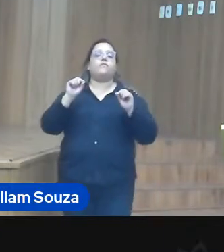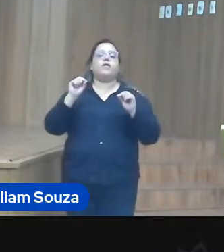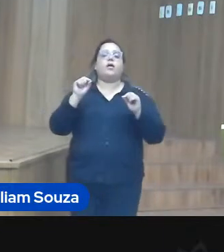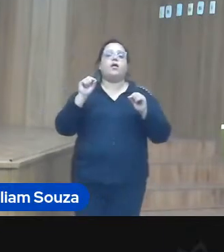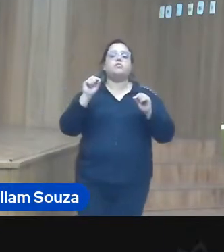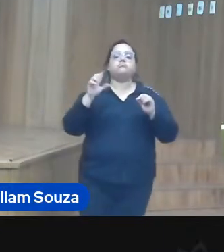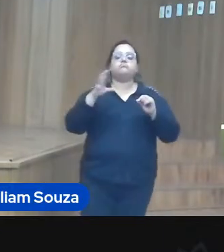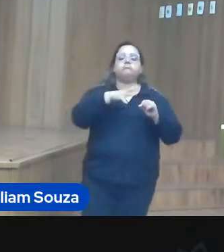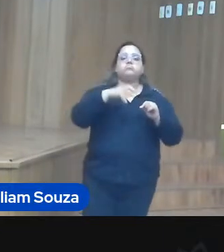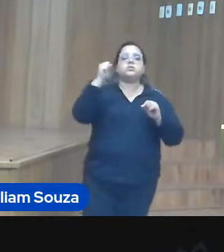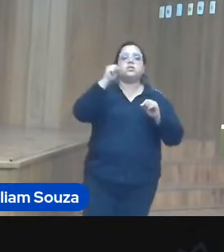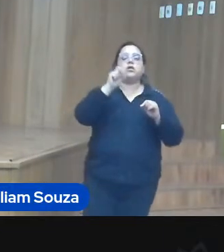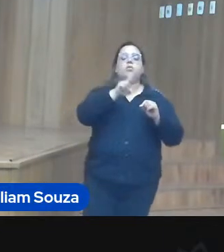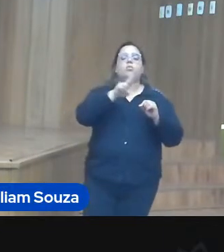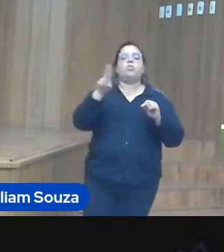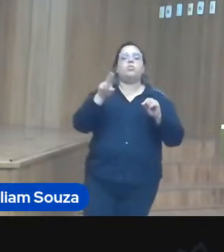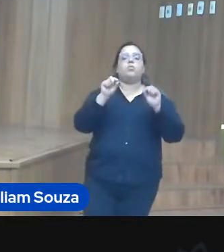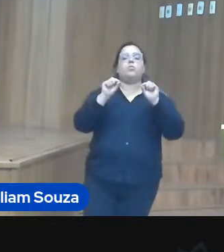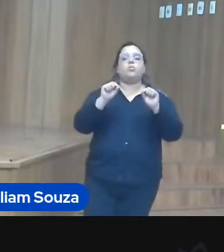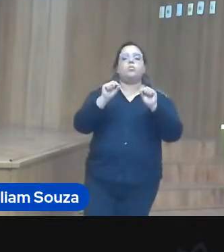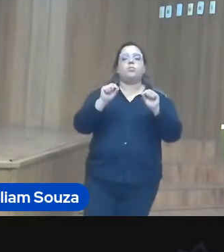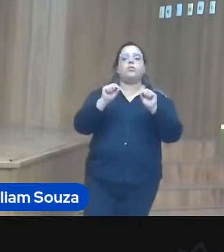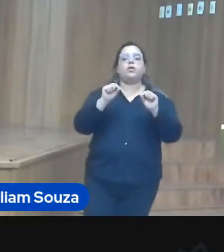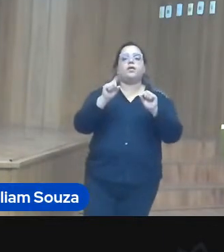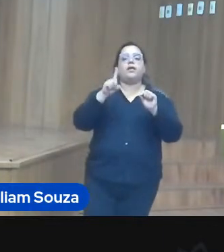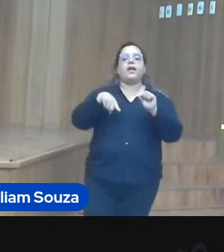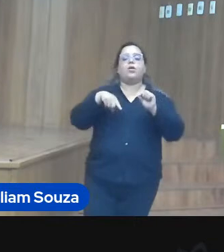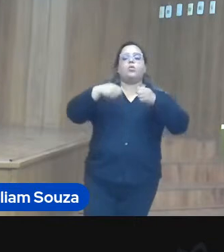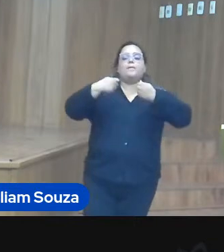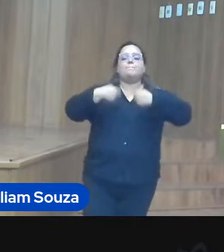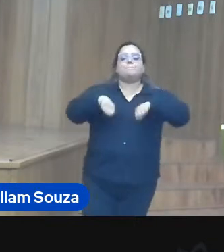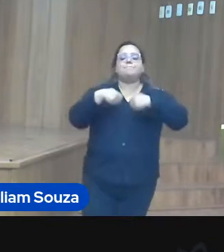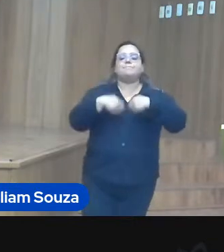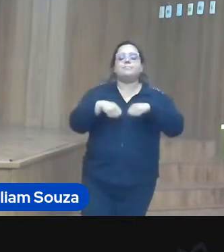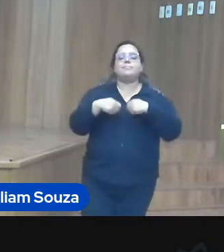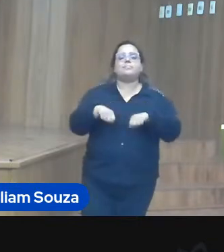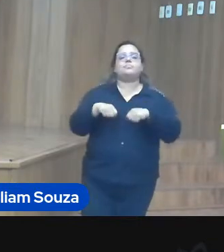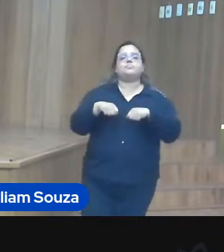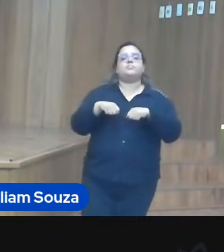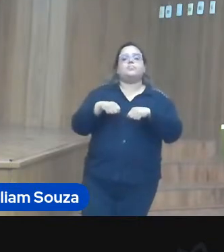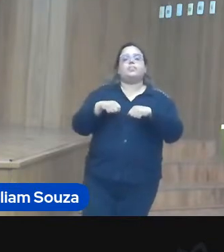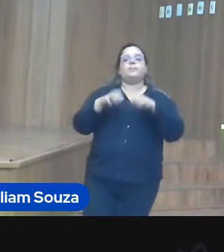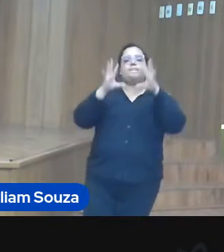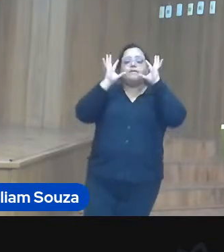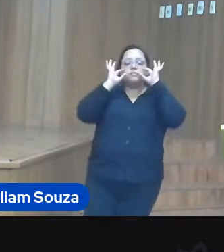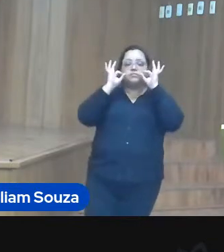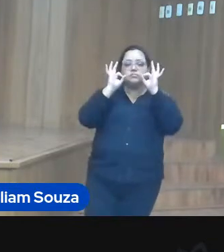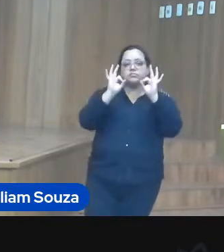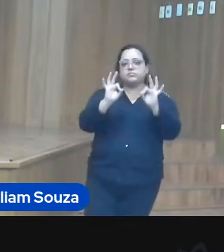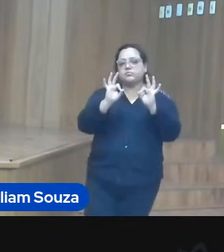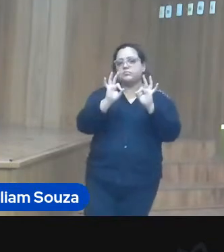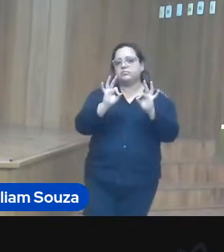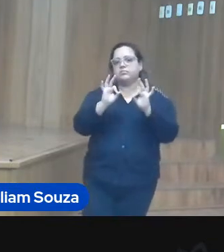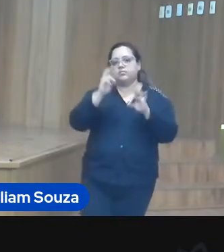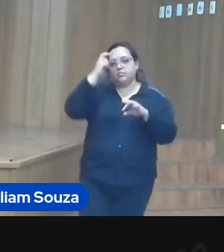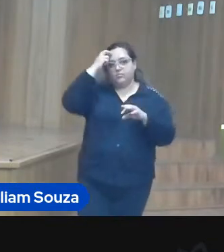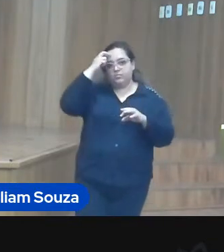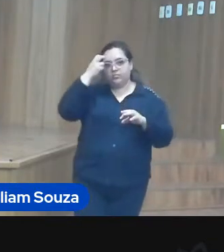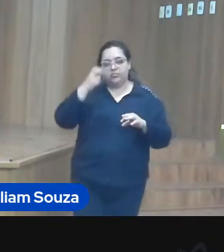é essa necessidade de chamar a atenção para o cultural,